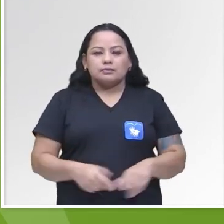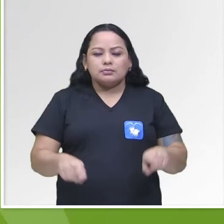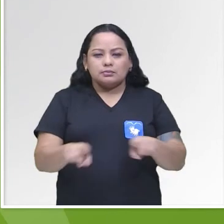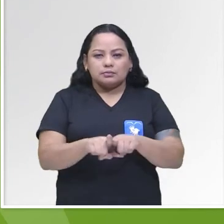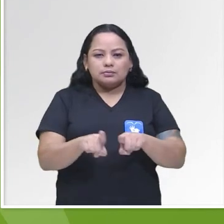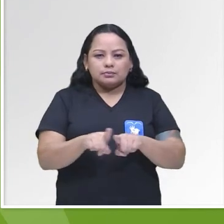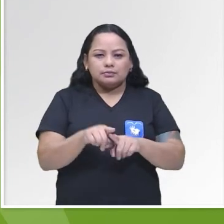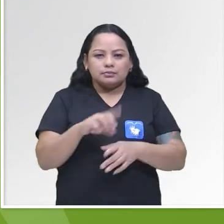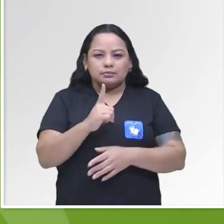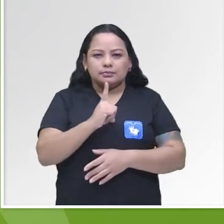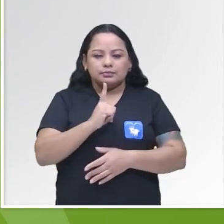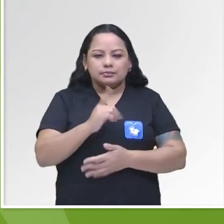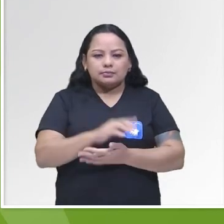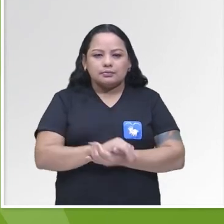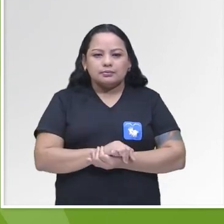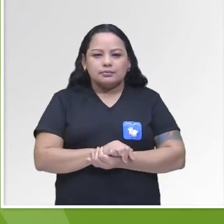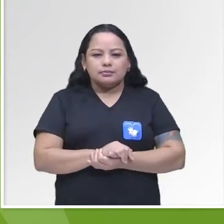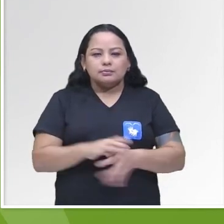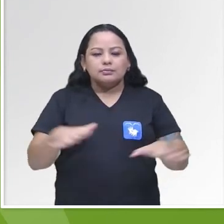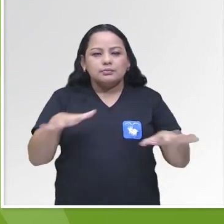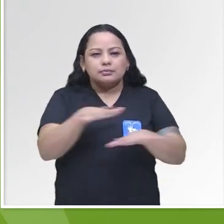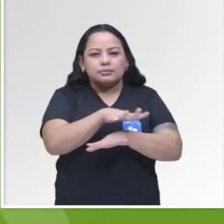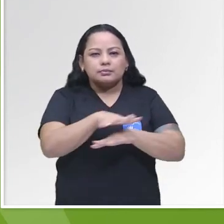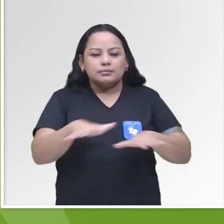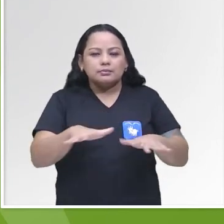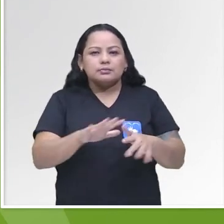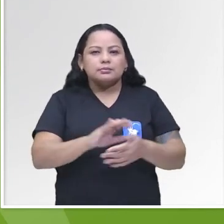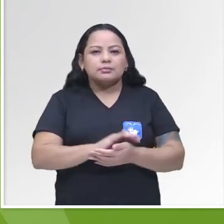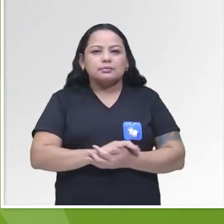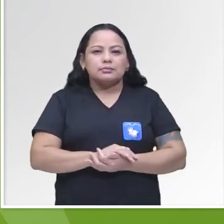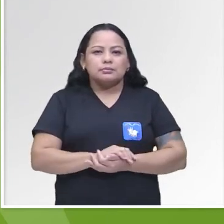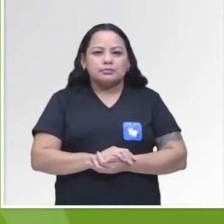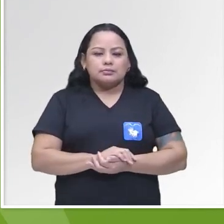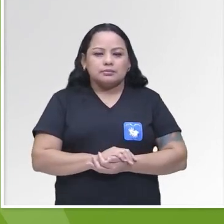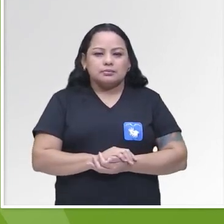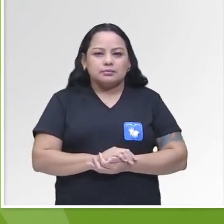também a isomeria